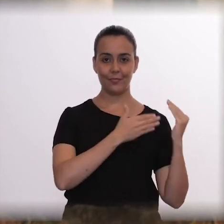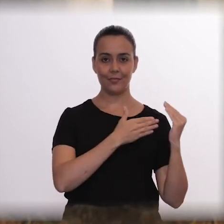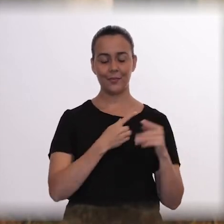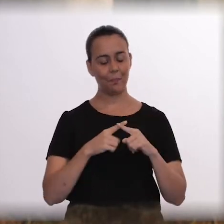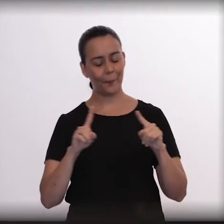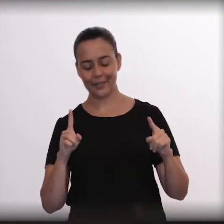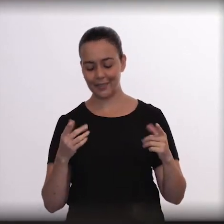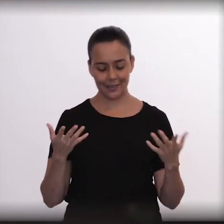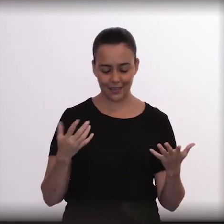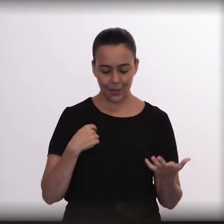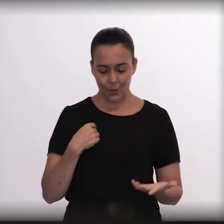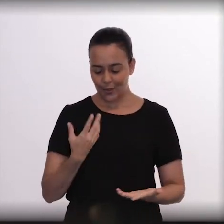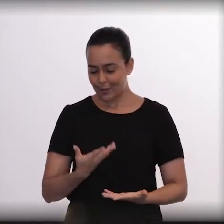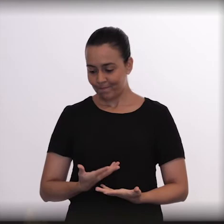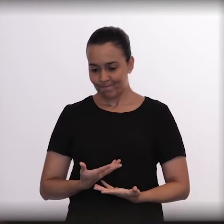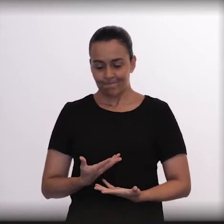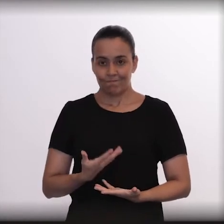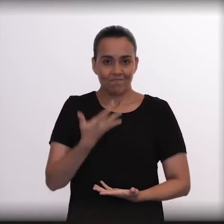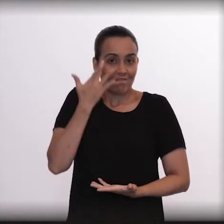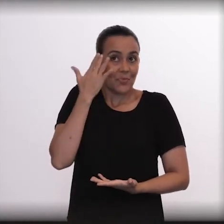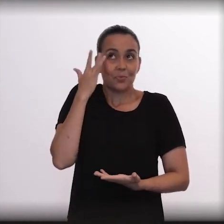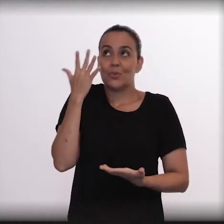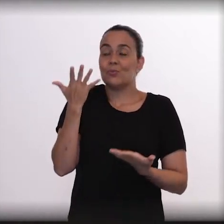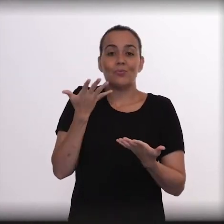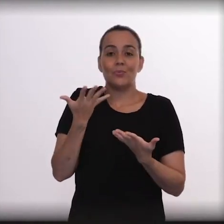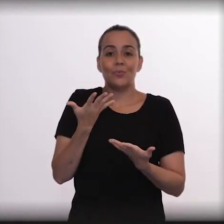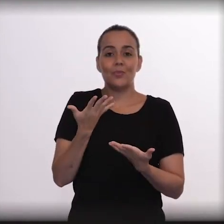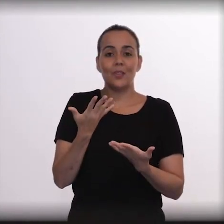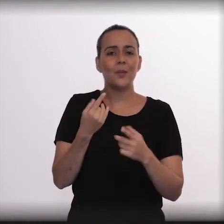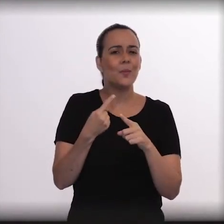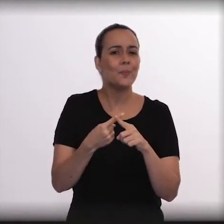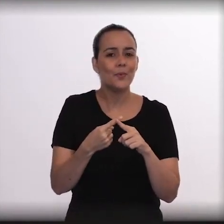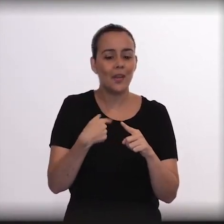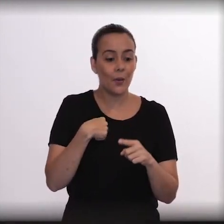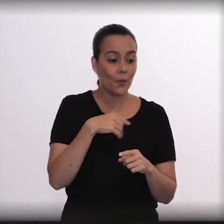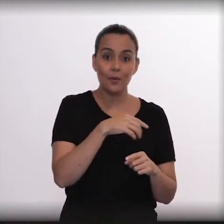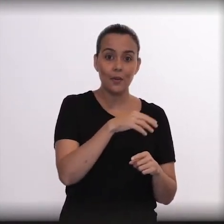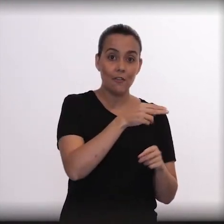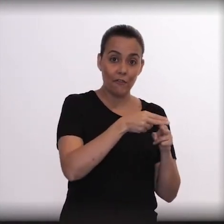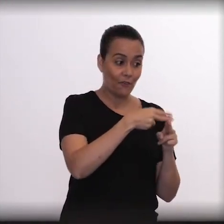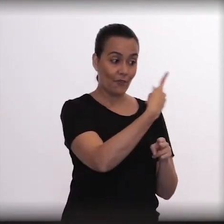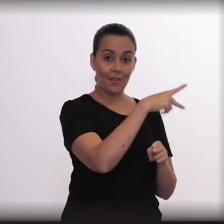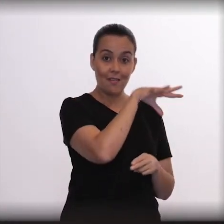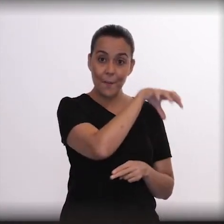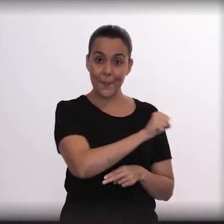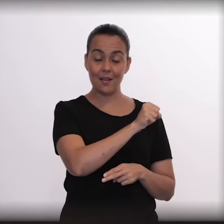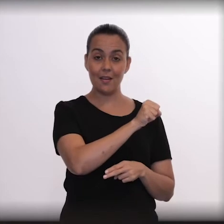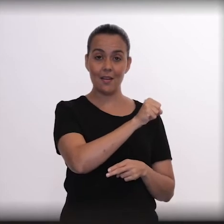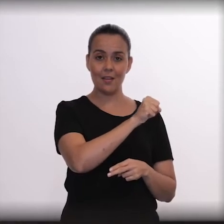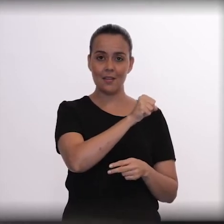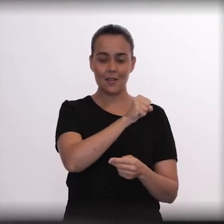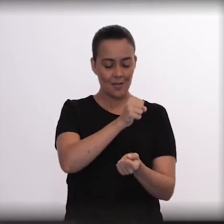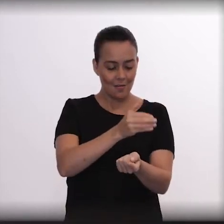eu não sei porquê, eu acabei usando uma faca que era dele. E não